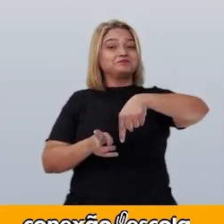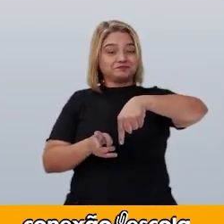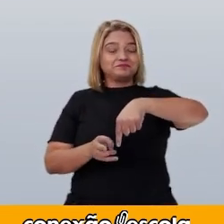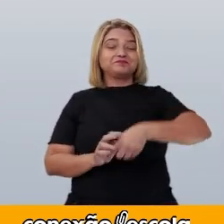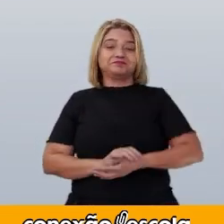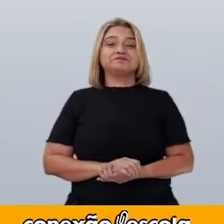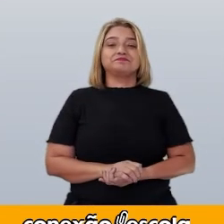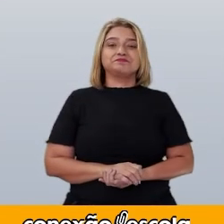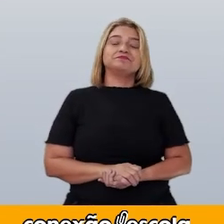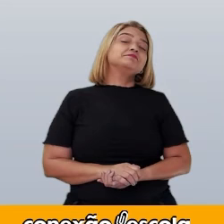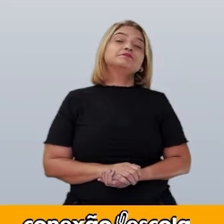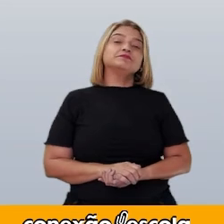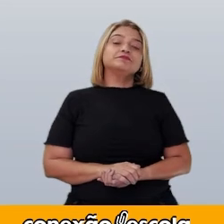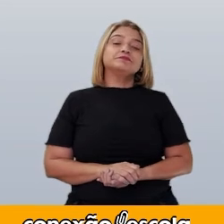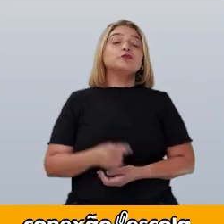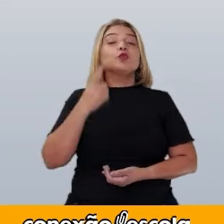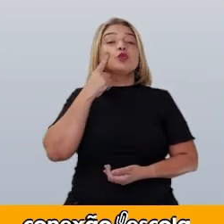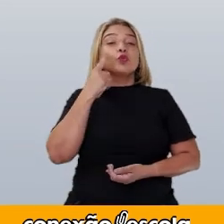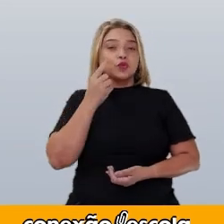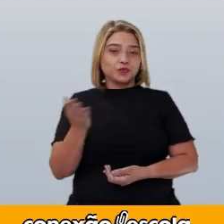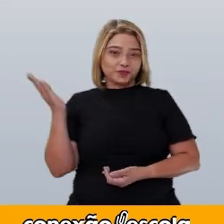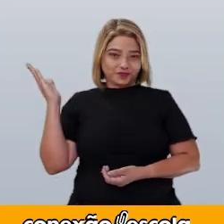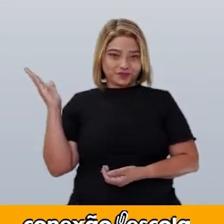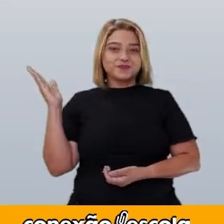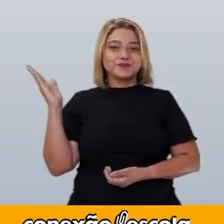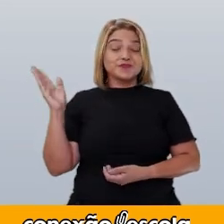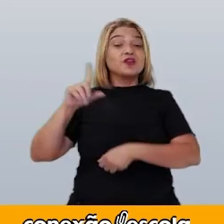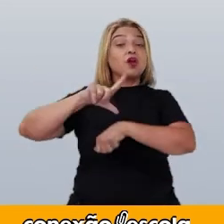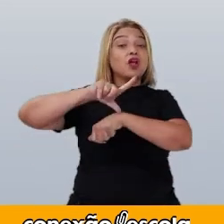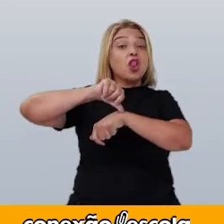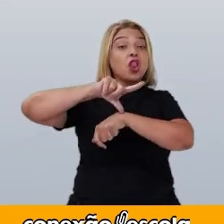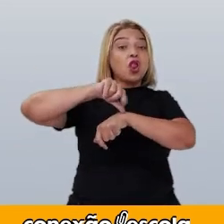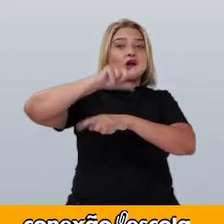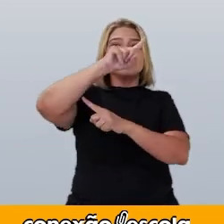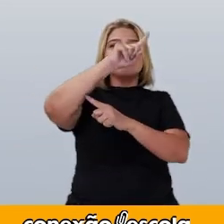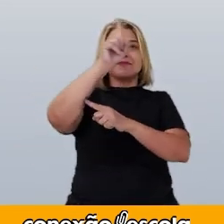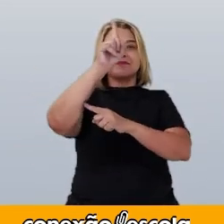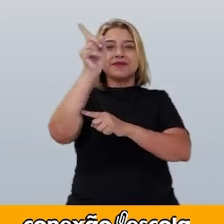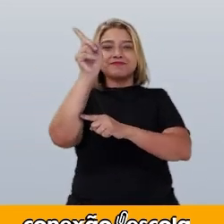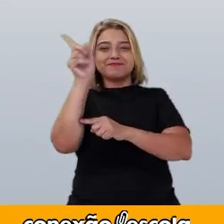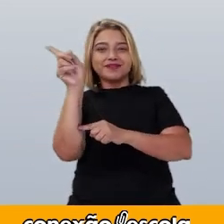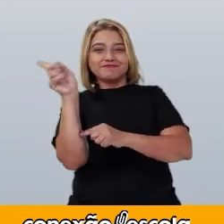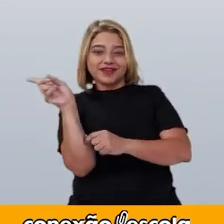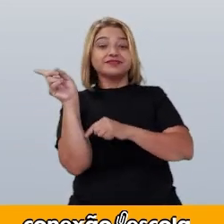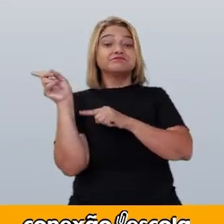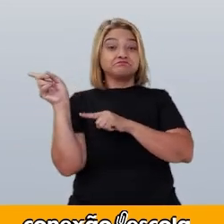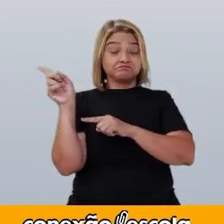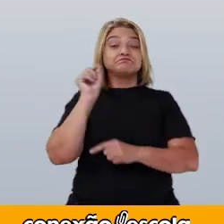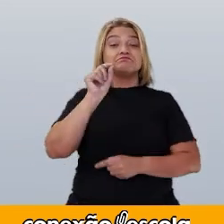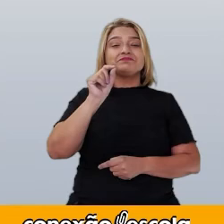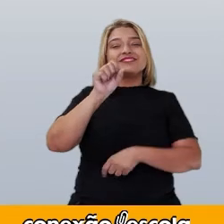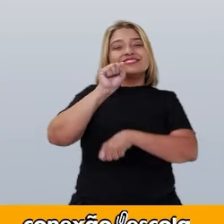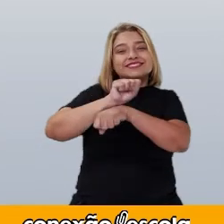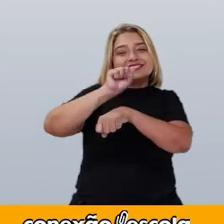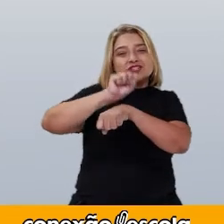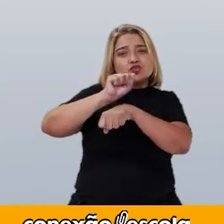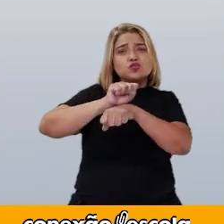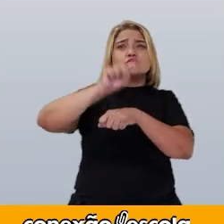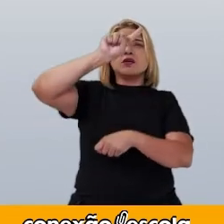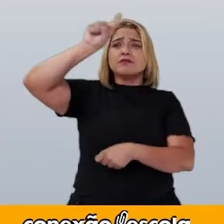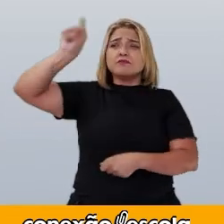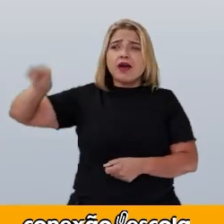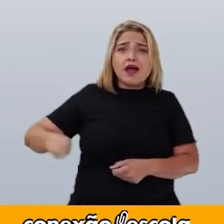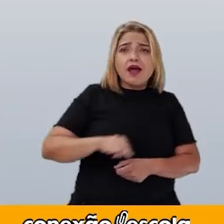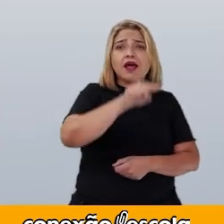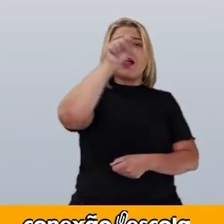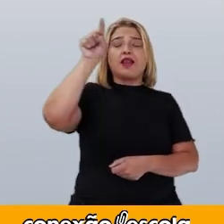completa. Veja só, no relógio, o ponteiro dos segundos faz uma volta completa